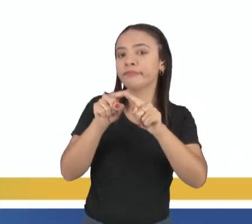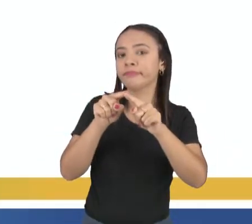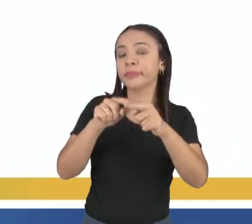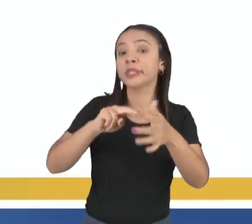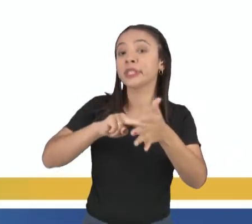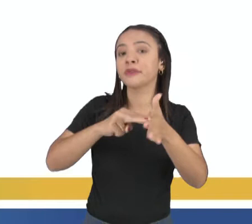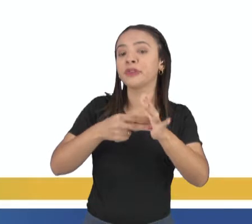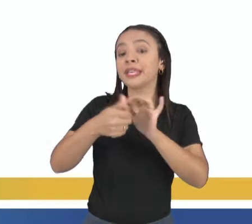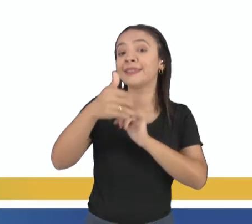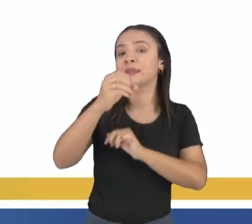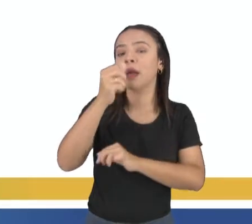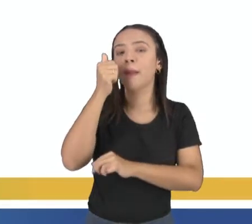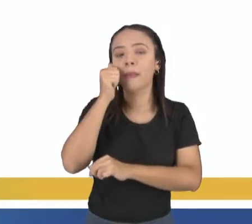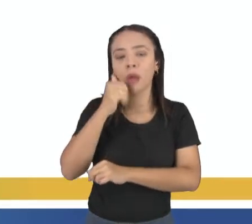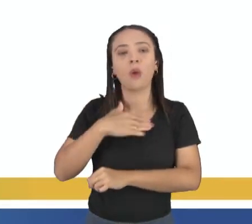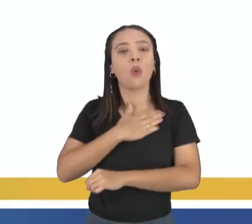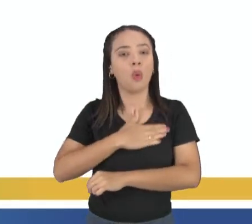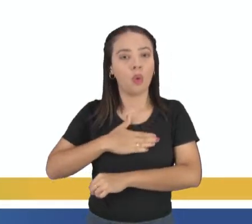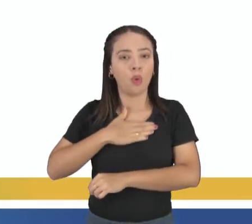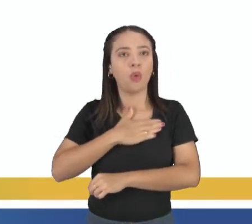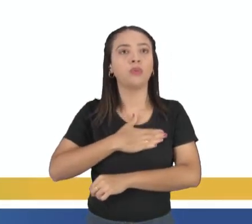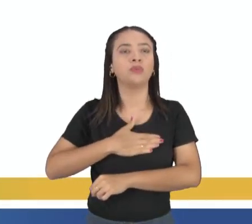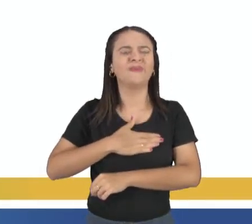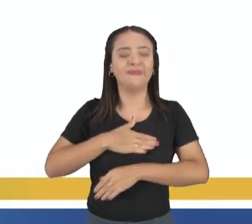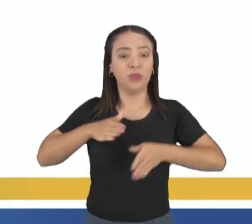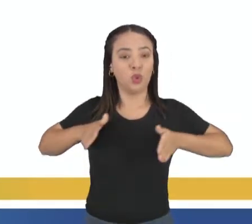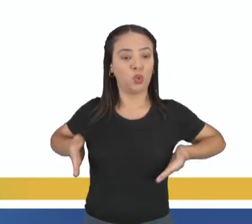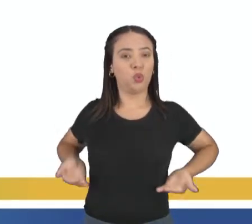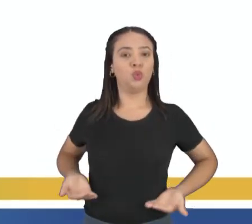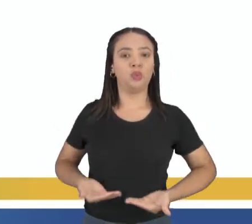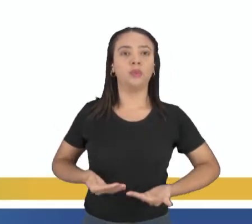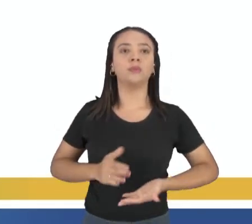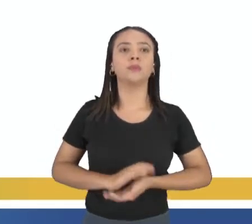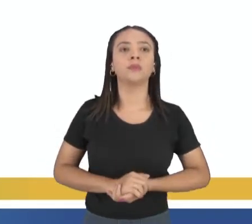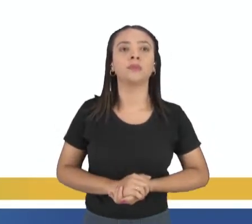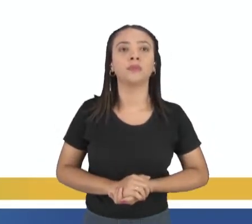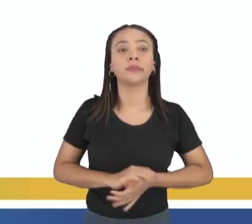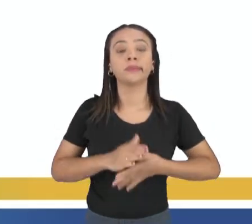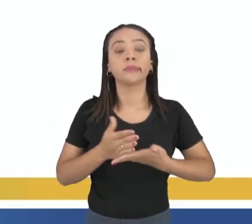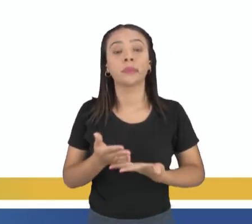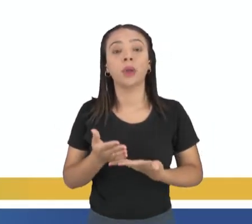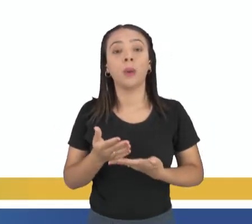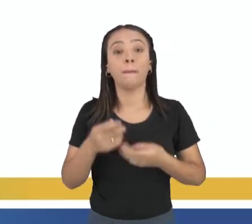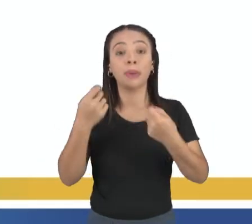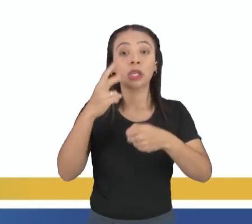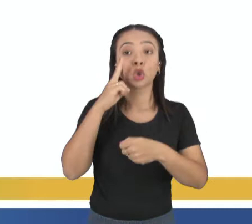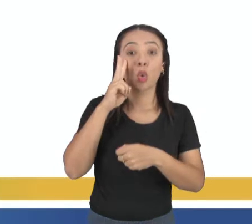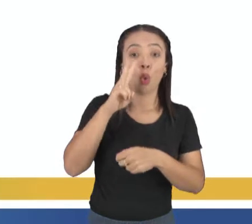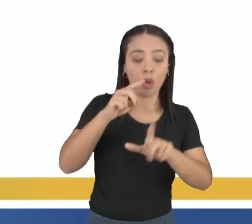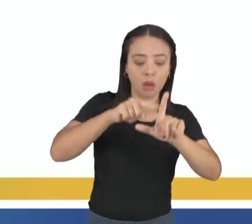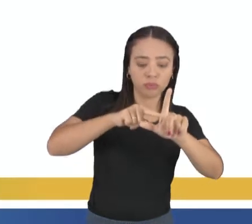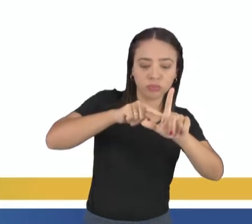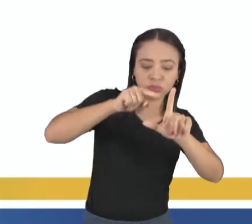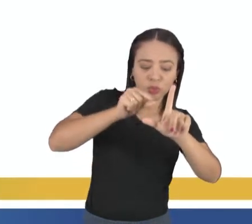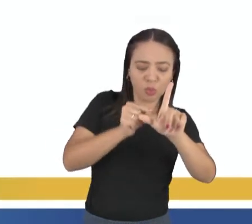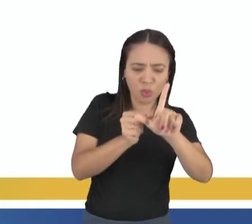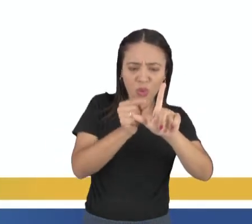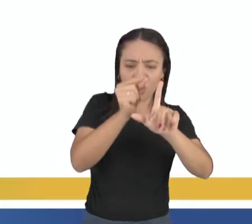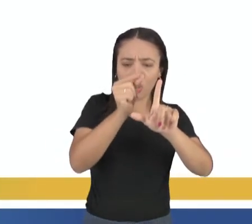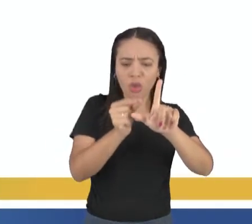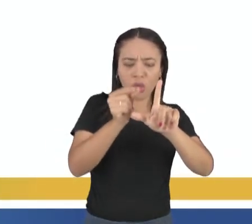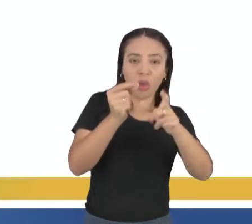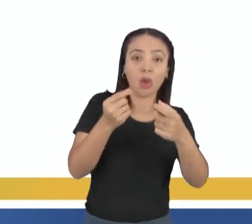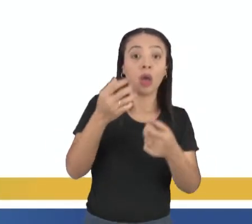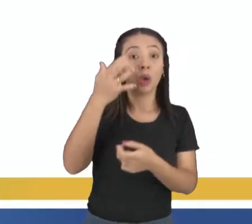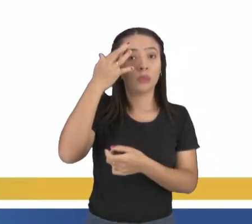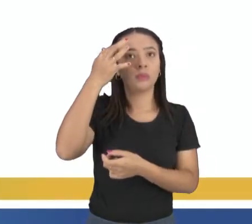meninas preferem, né, vestido. Então, a pessoa que vai ler esse gráfico, ela tem que olhar para o gráfico e entender. Tipo, ela tem que olhar para cá e já